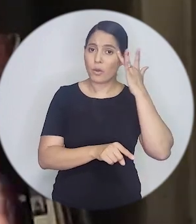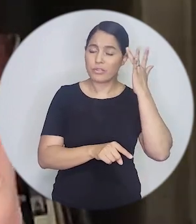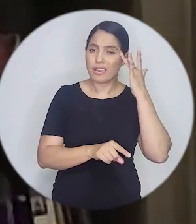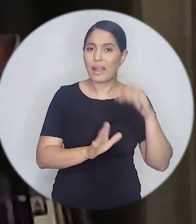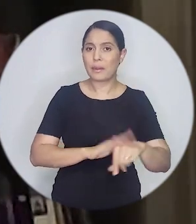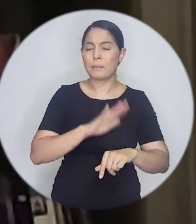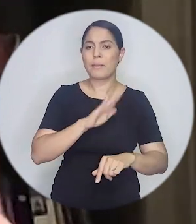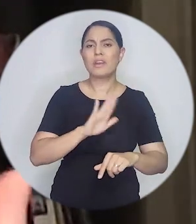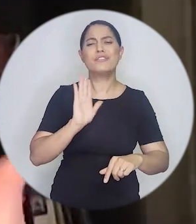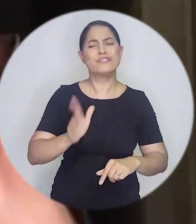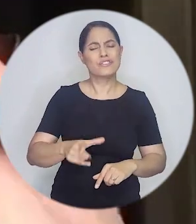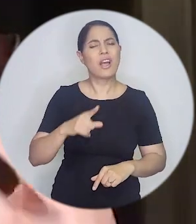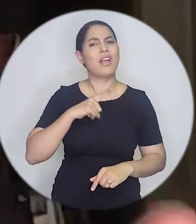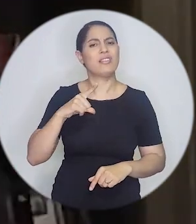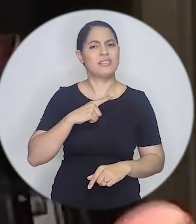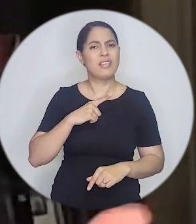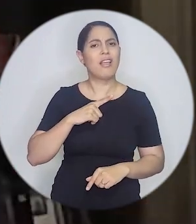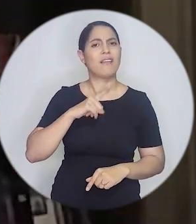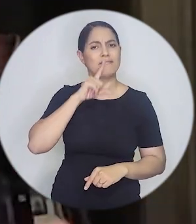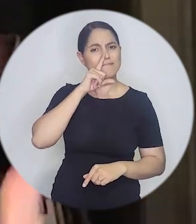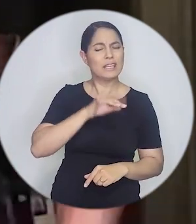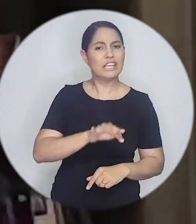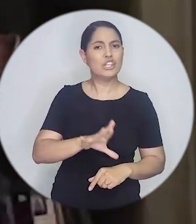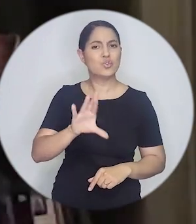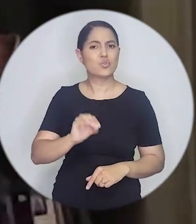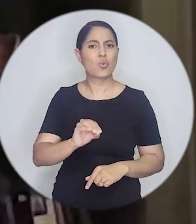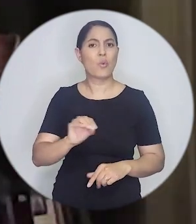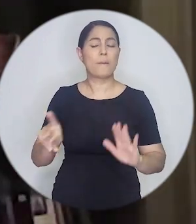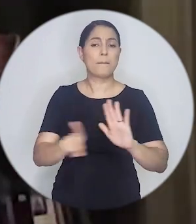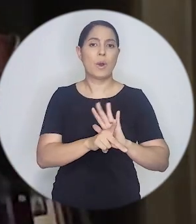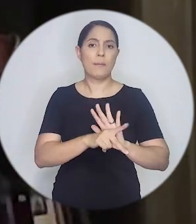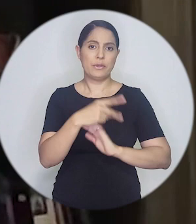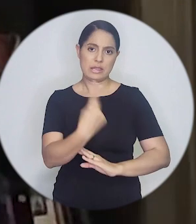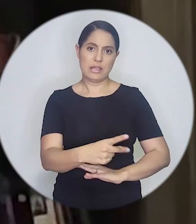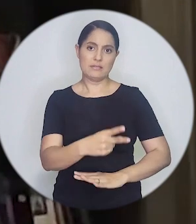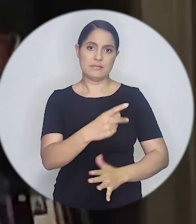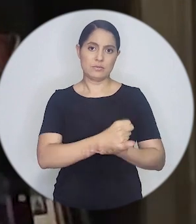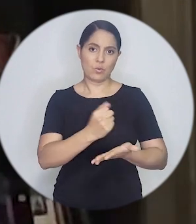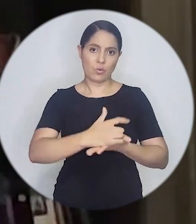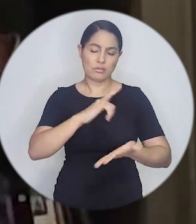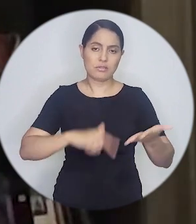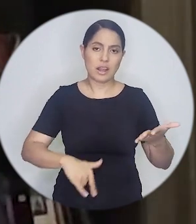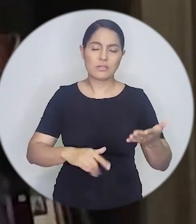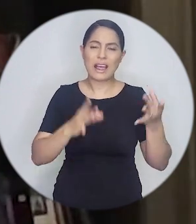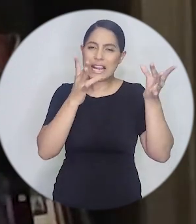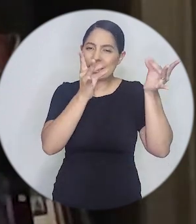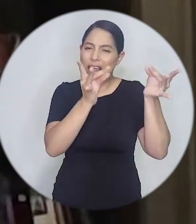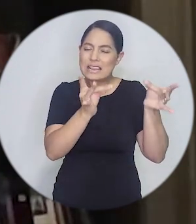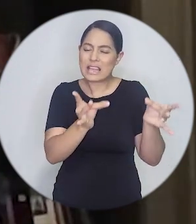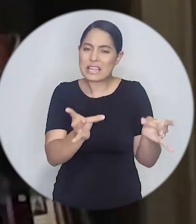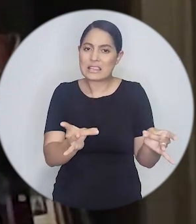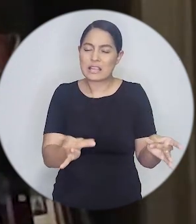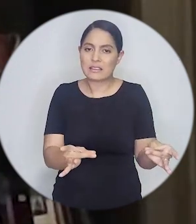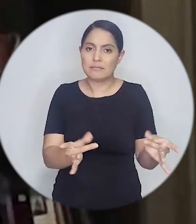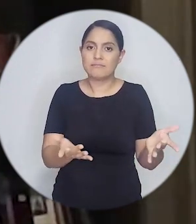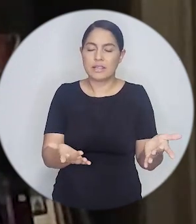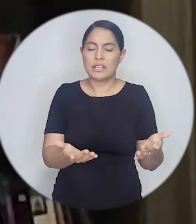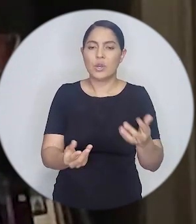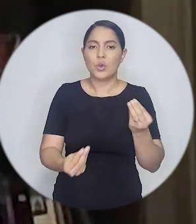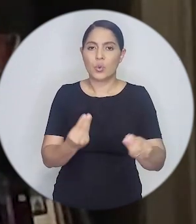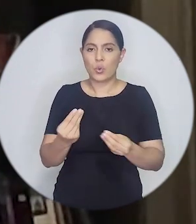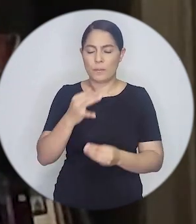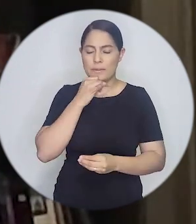modernos, já contam com uma alocação de riscos mais específica, né? As matrizes de risco são mais